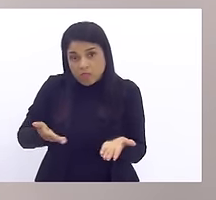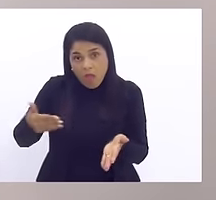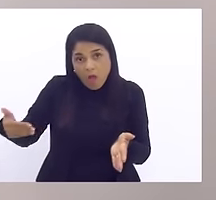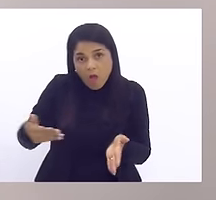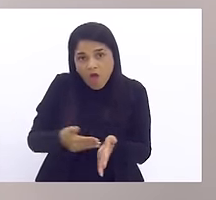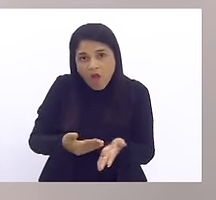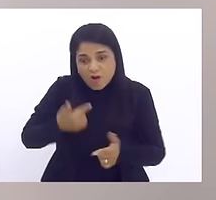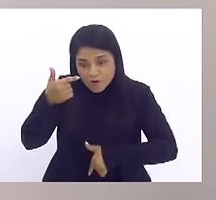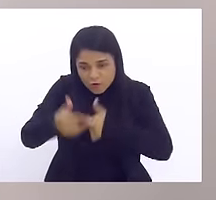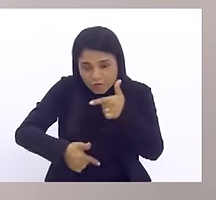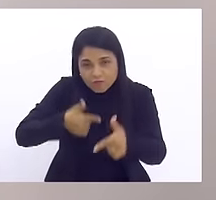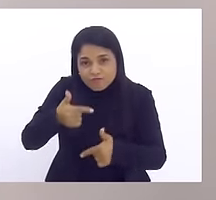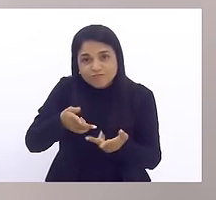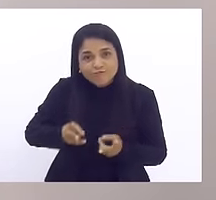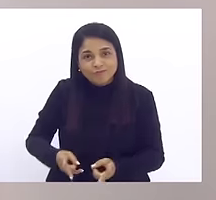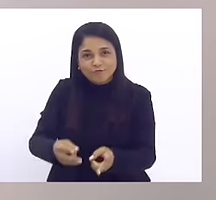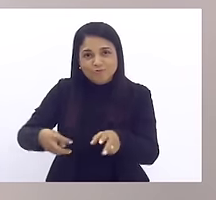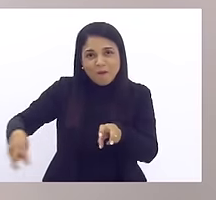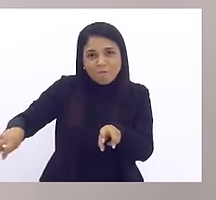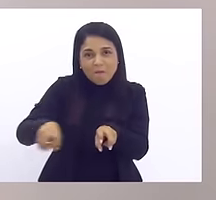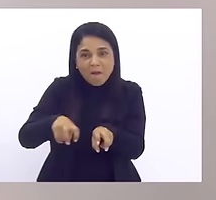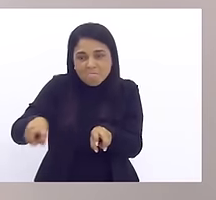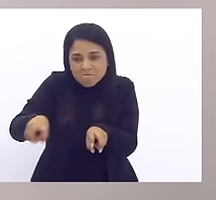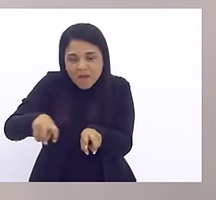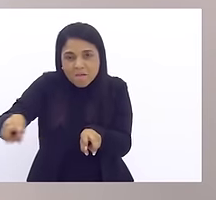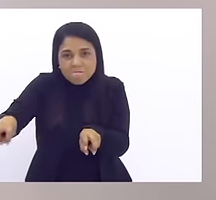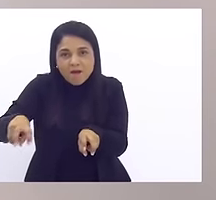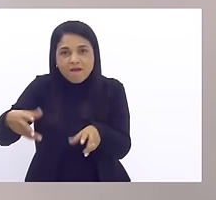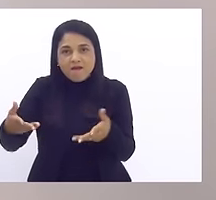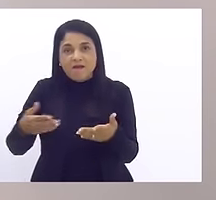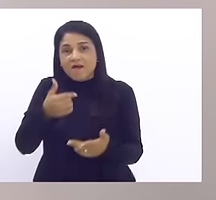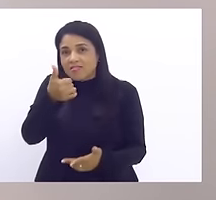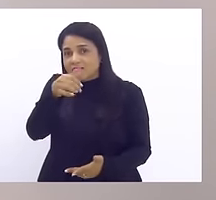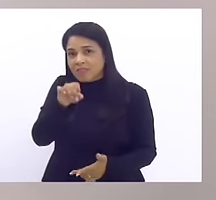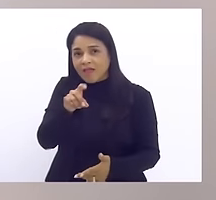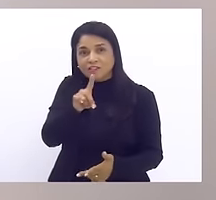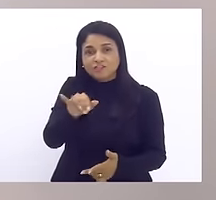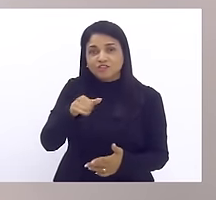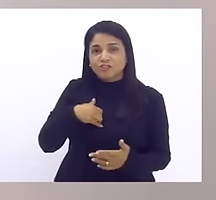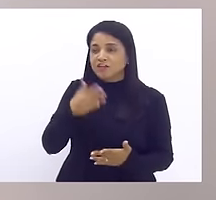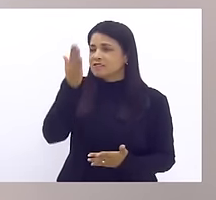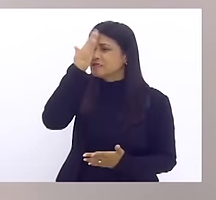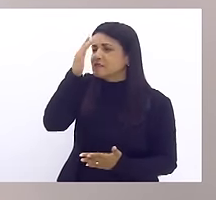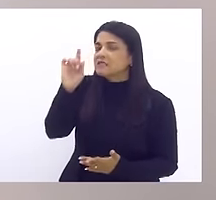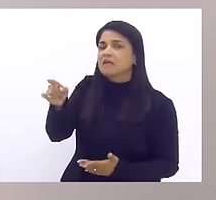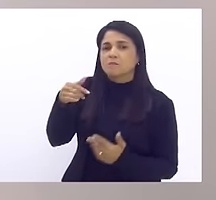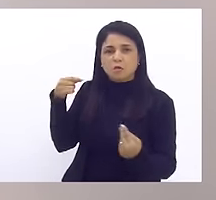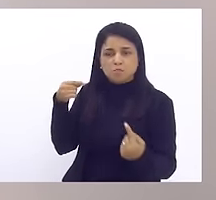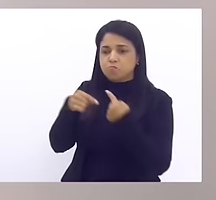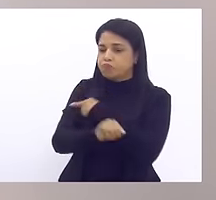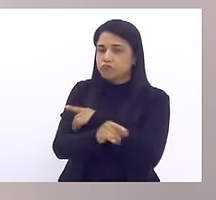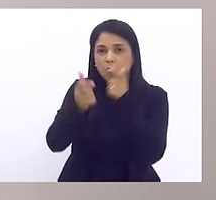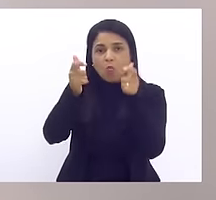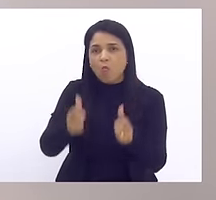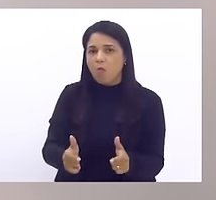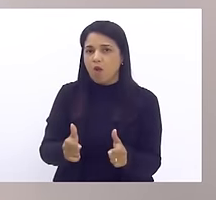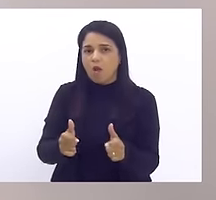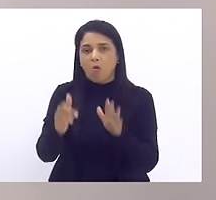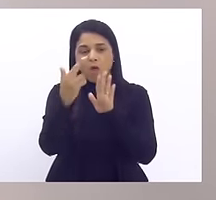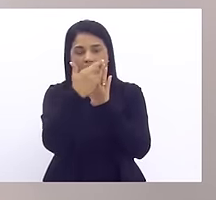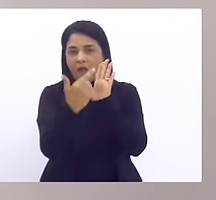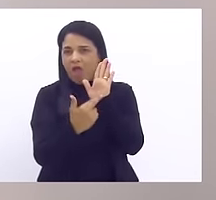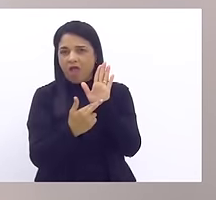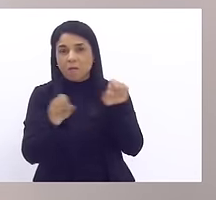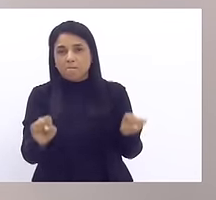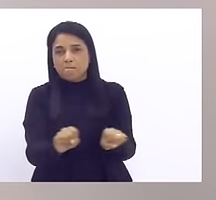do Detro com incêndio a partir do momento que tem 10 dias que a senhora sabe que o local está em desacordo com as normas né de